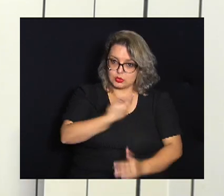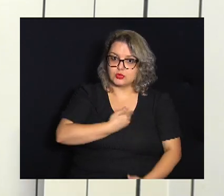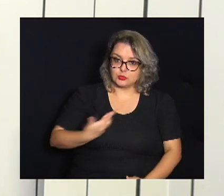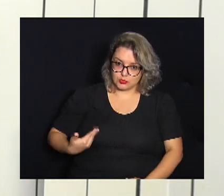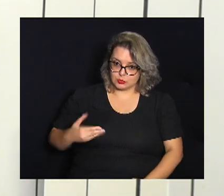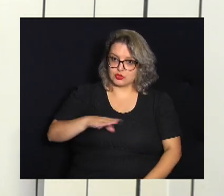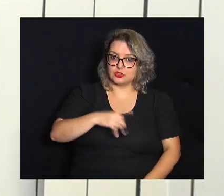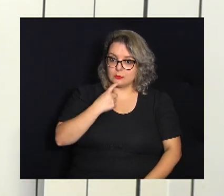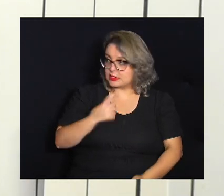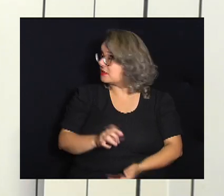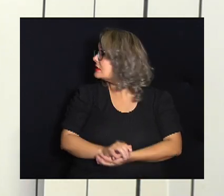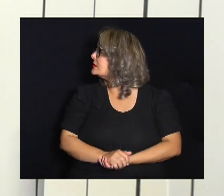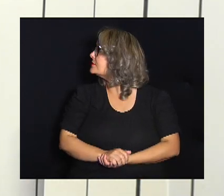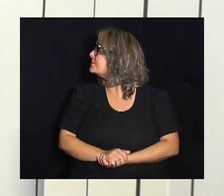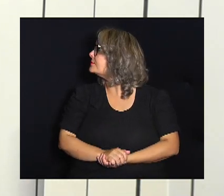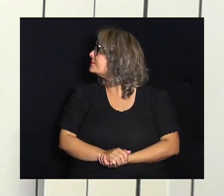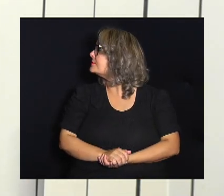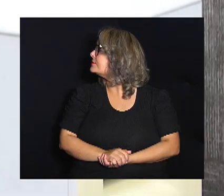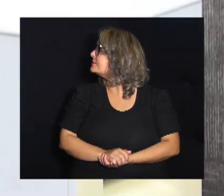Campinas.